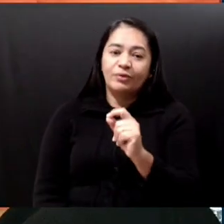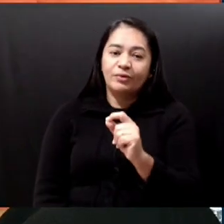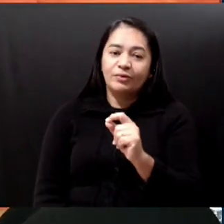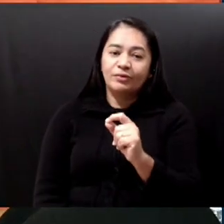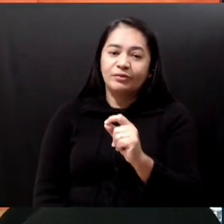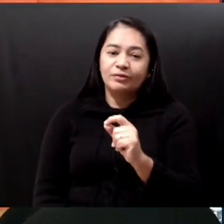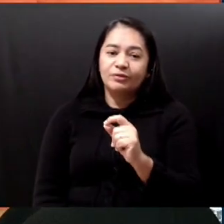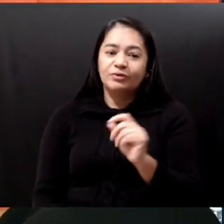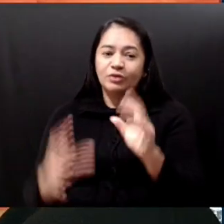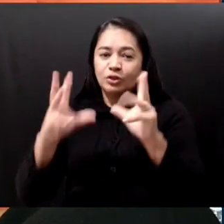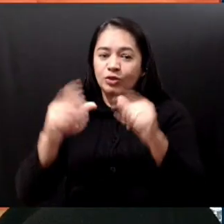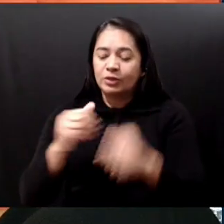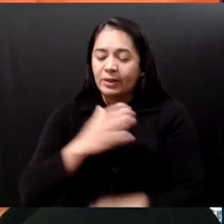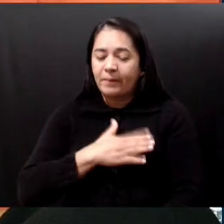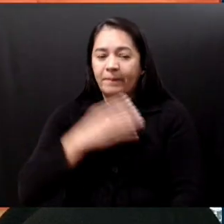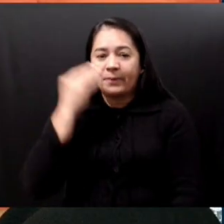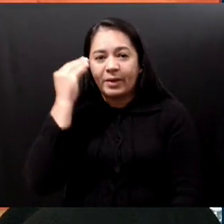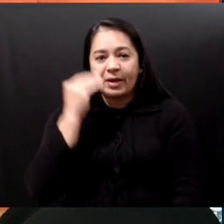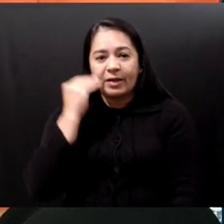como publicitária,